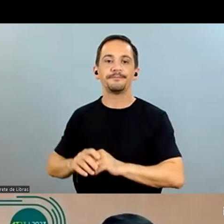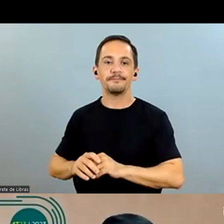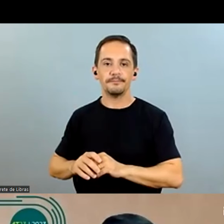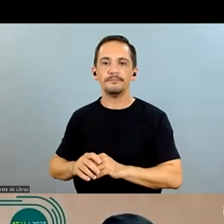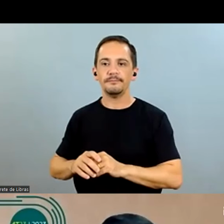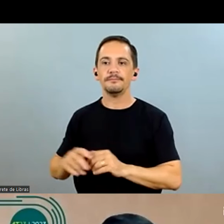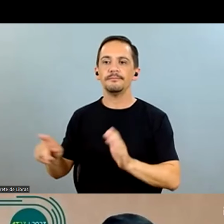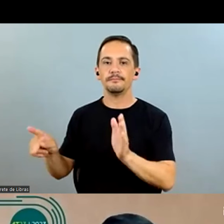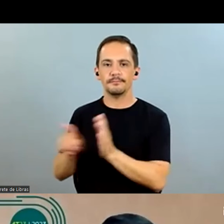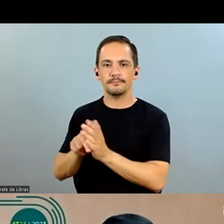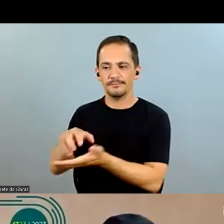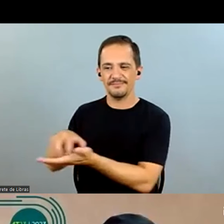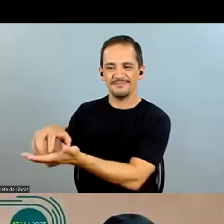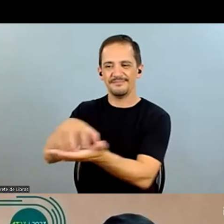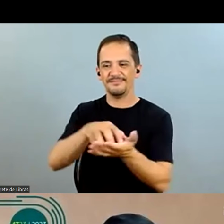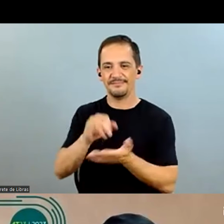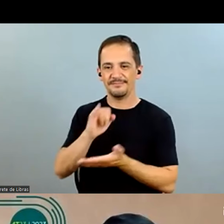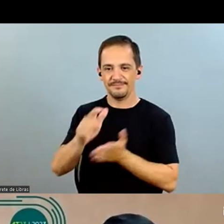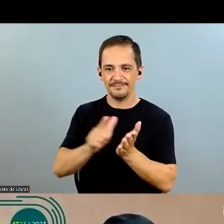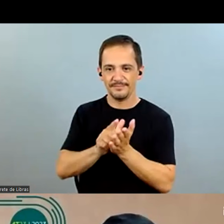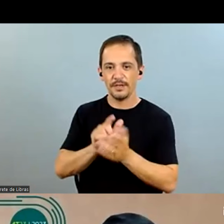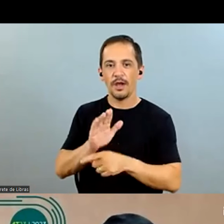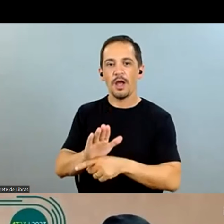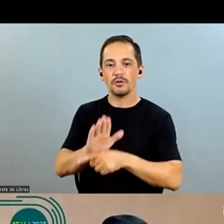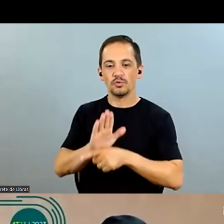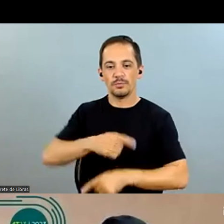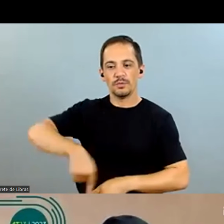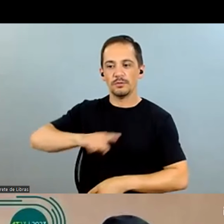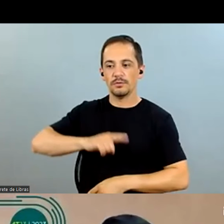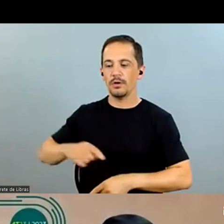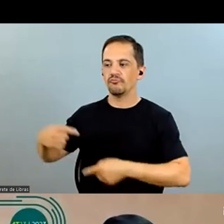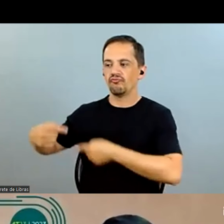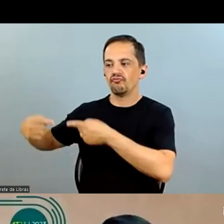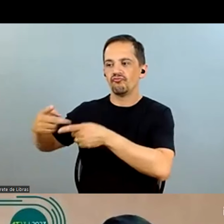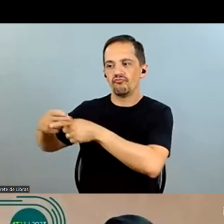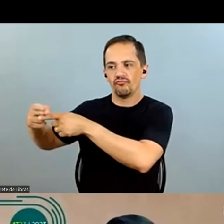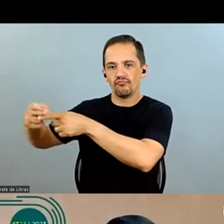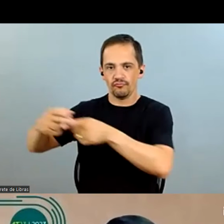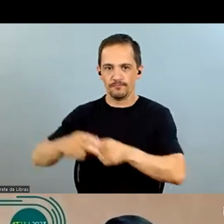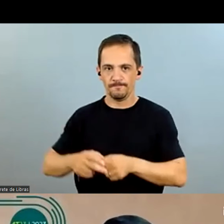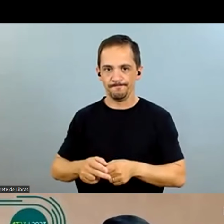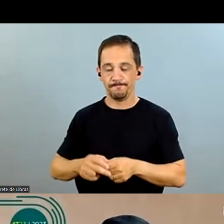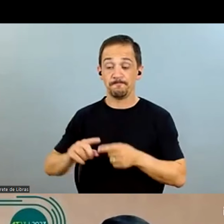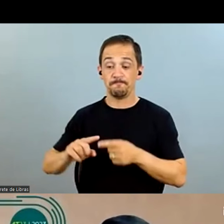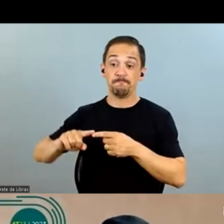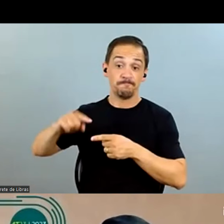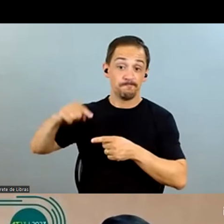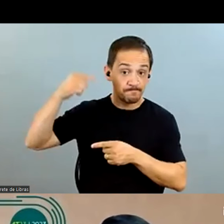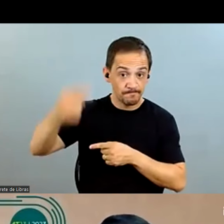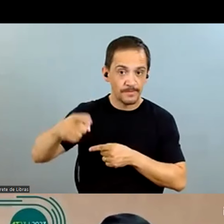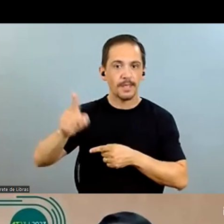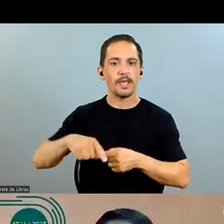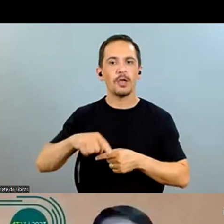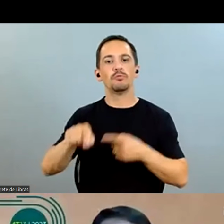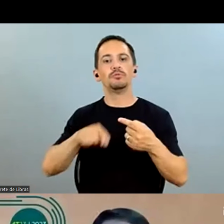para ganhos de de competitividade o próximo ciclo de investimento ele tem um foco em aumento de capacidade né e é